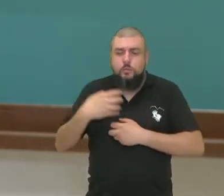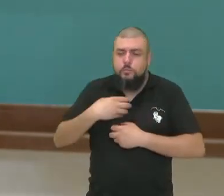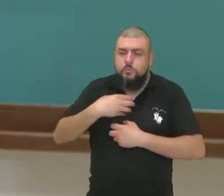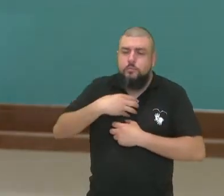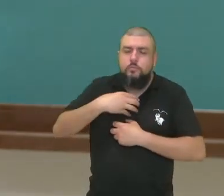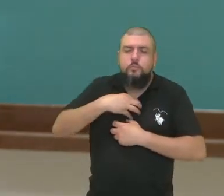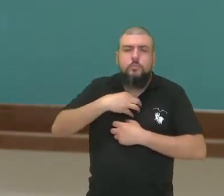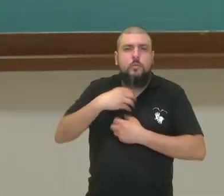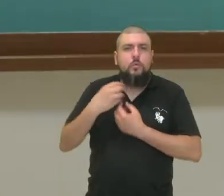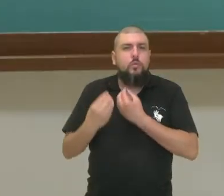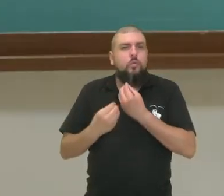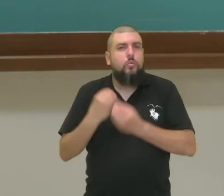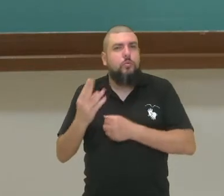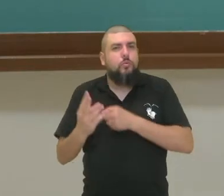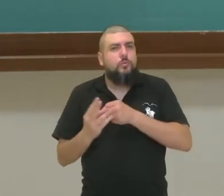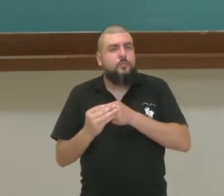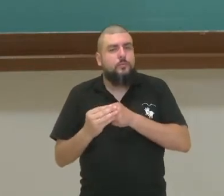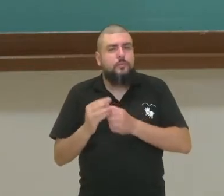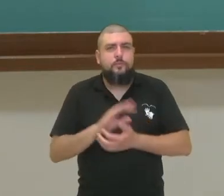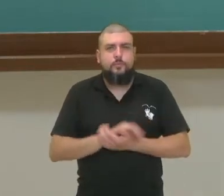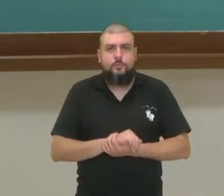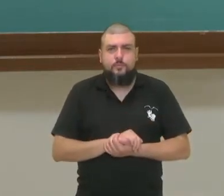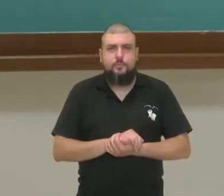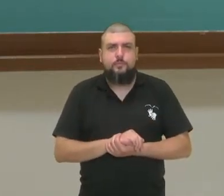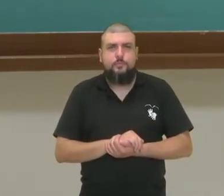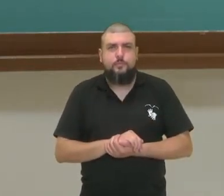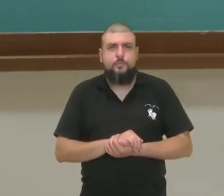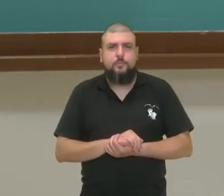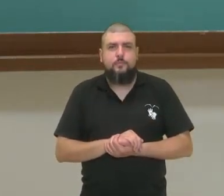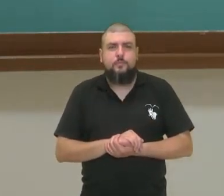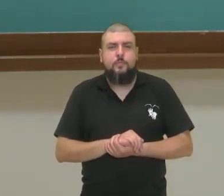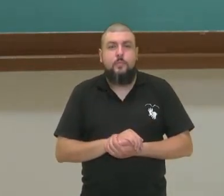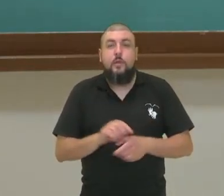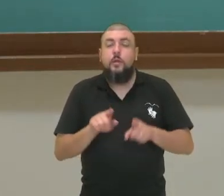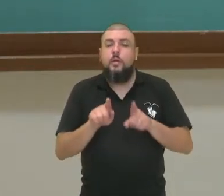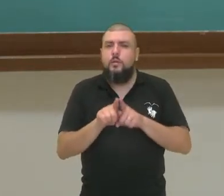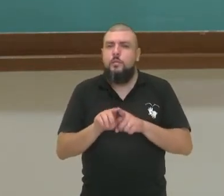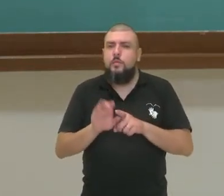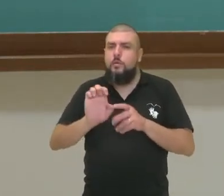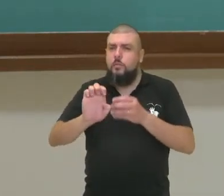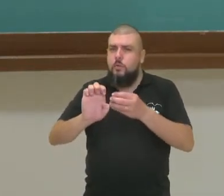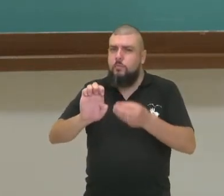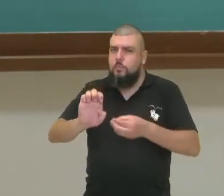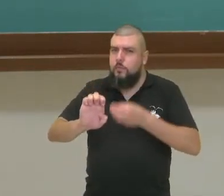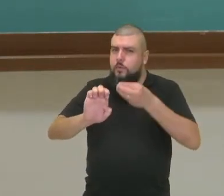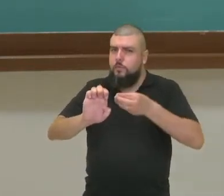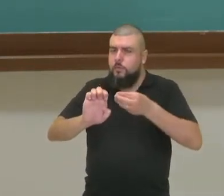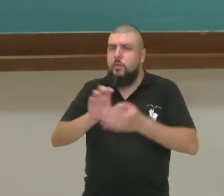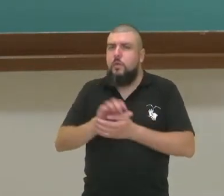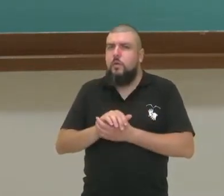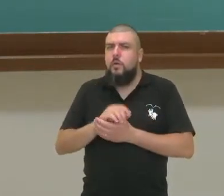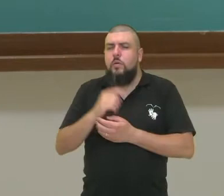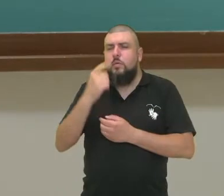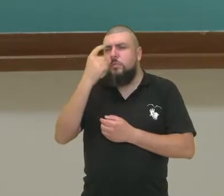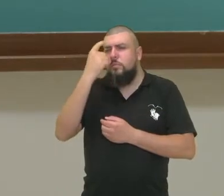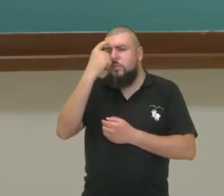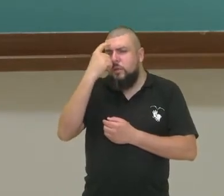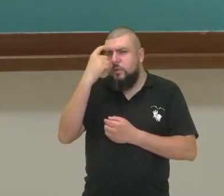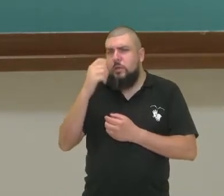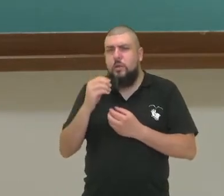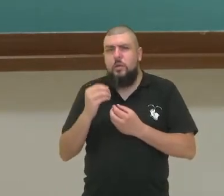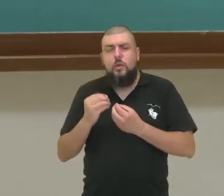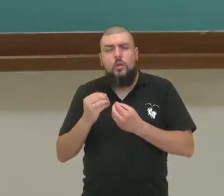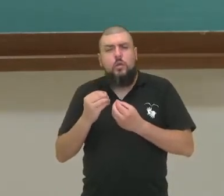processo do conhecimento. Falando um pouquinho mais então sobre o empirismo, vamos pensar as questões filosóficas